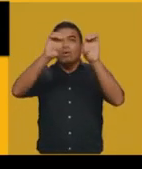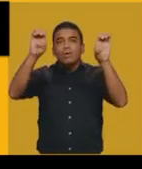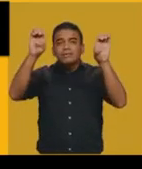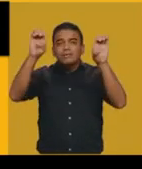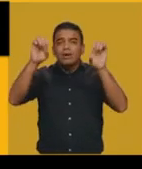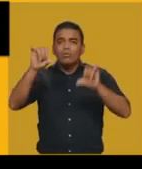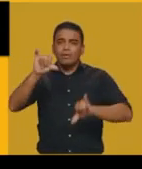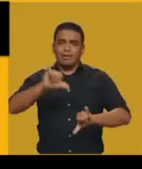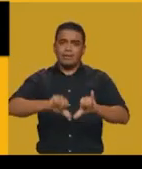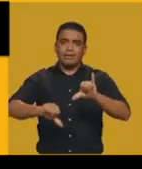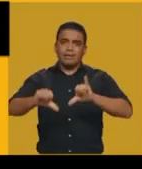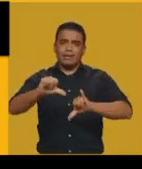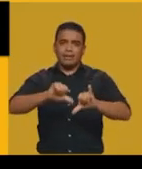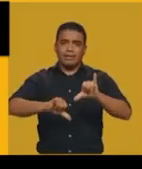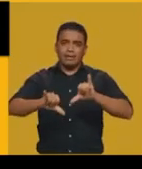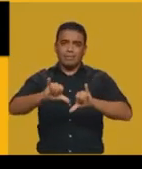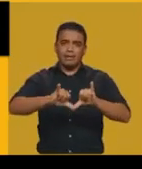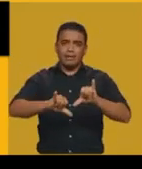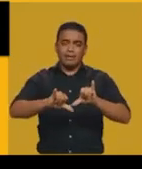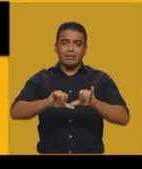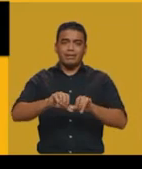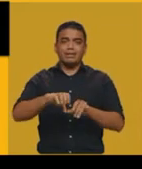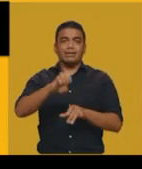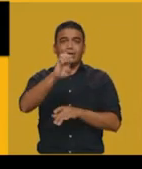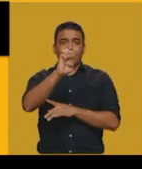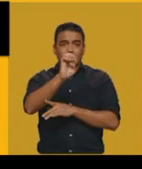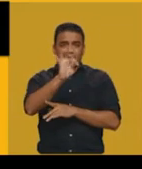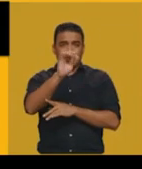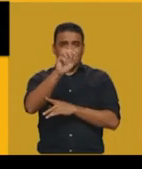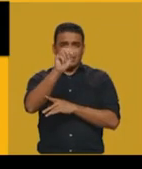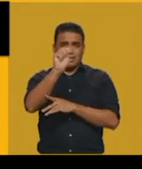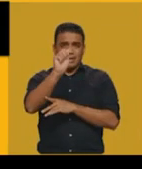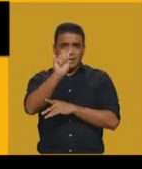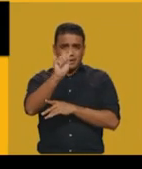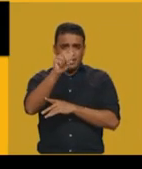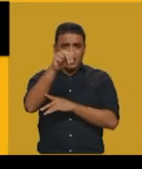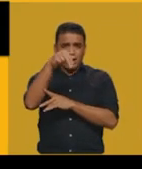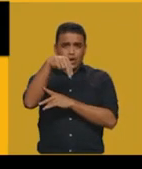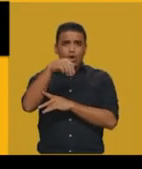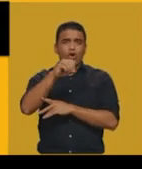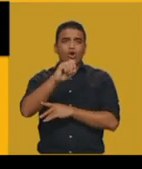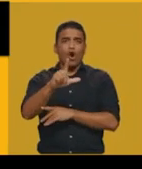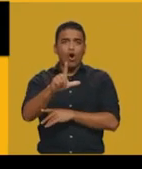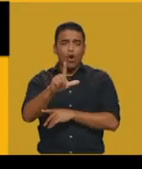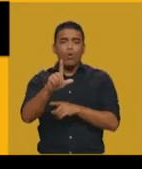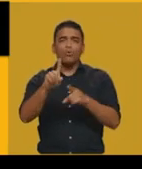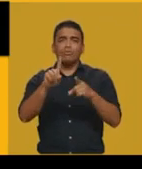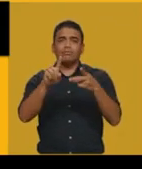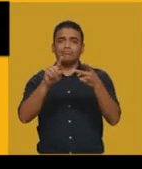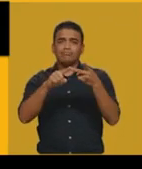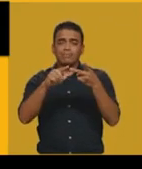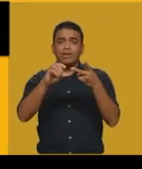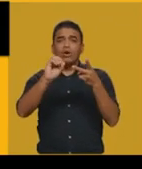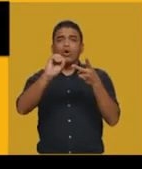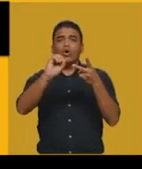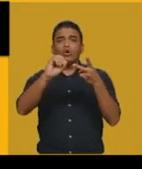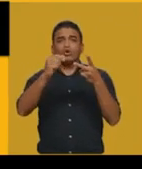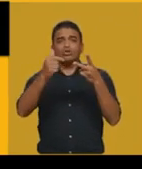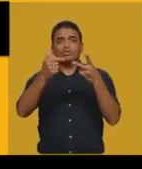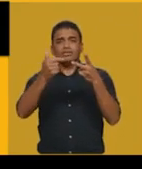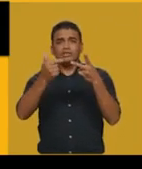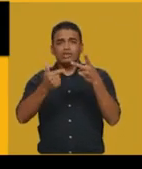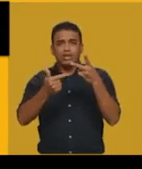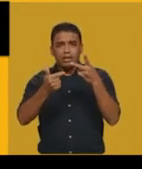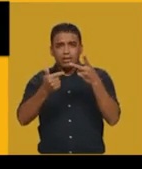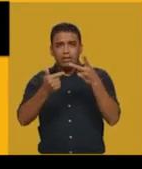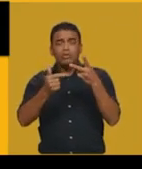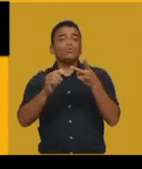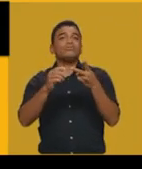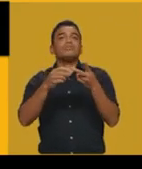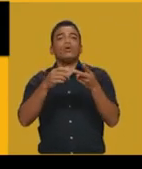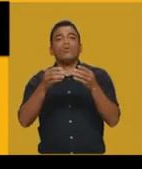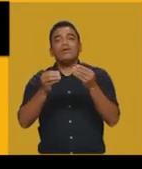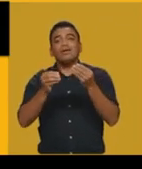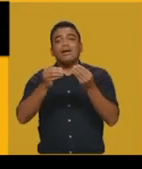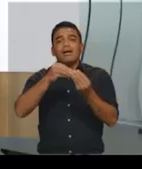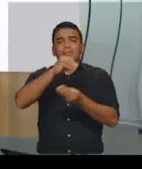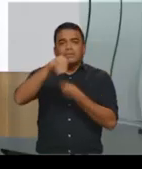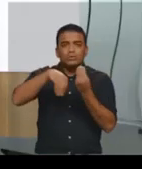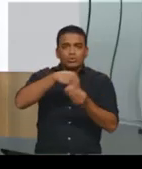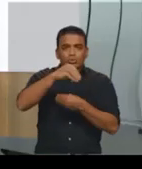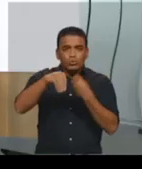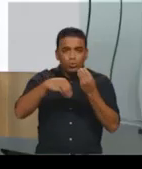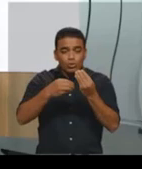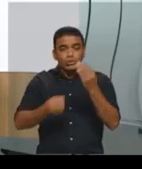os reagentes etanol e oxigênio reagem para formar os produtos gás carbônico e